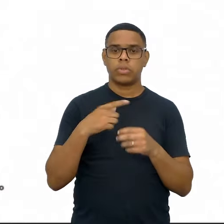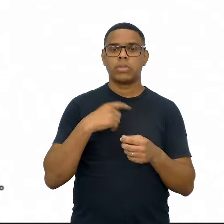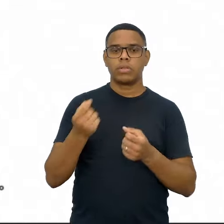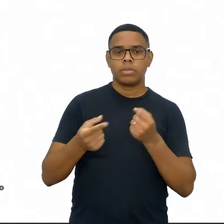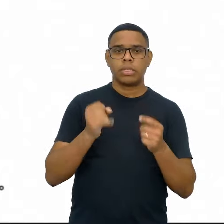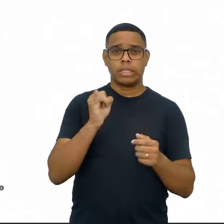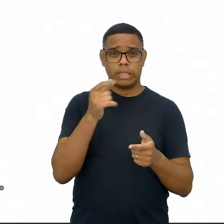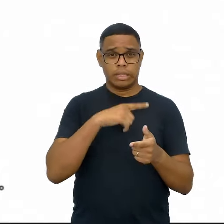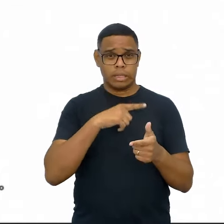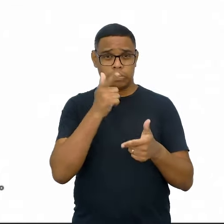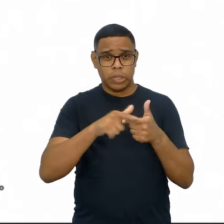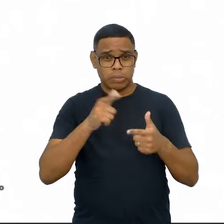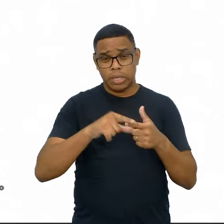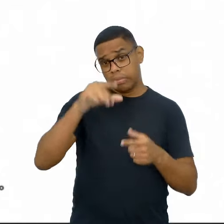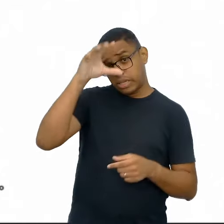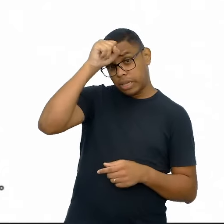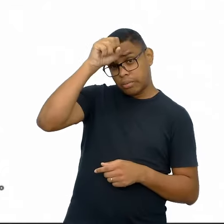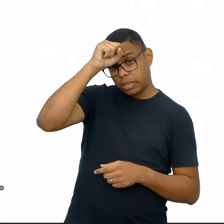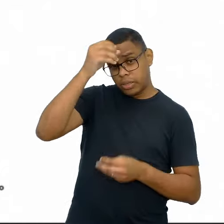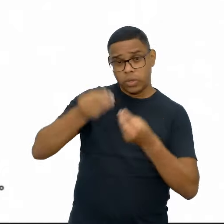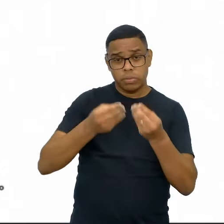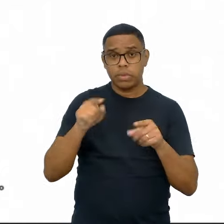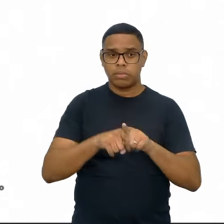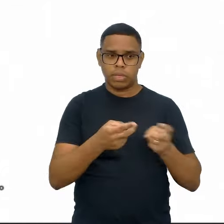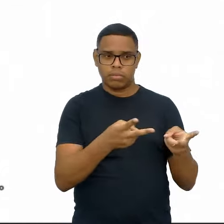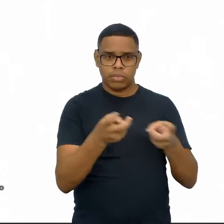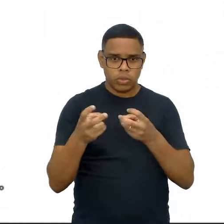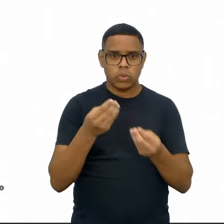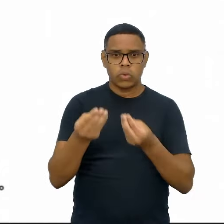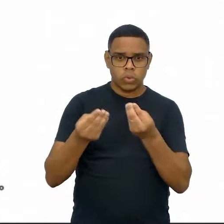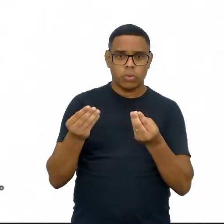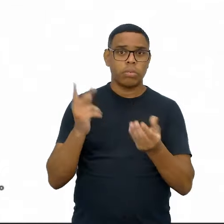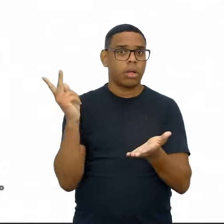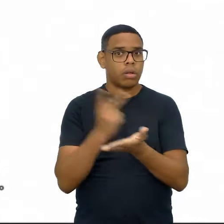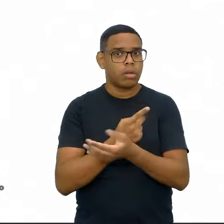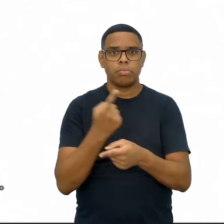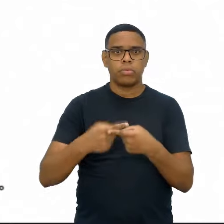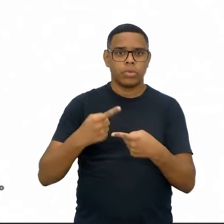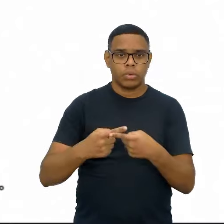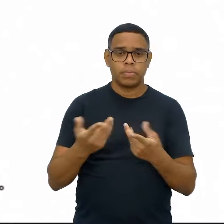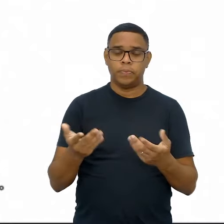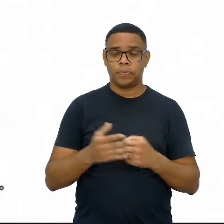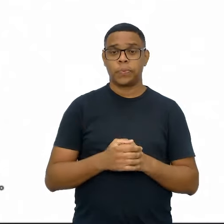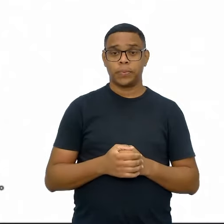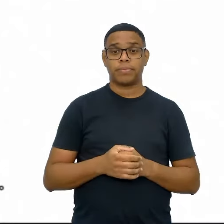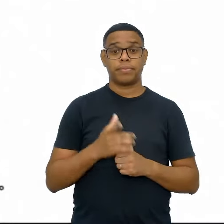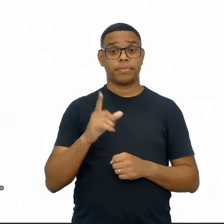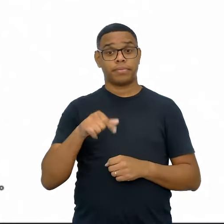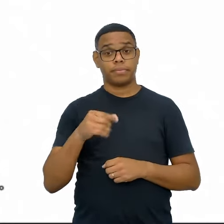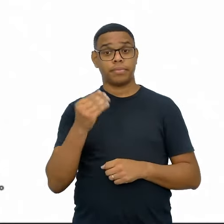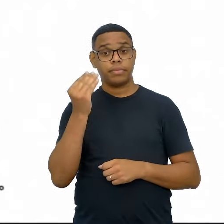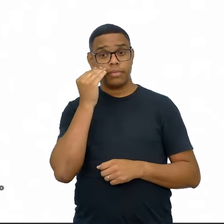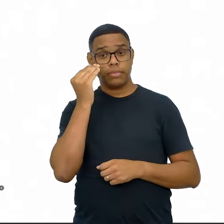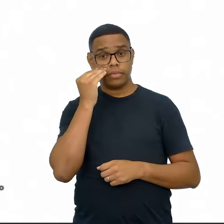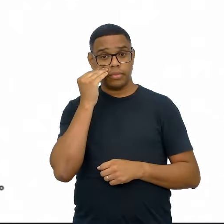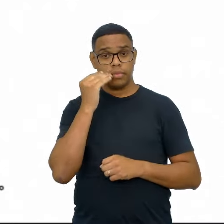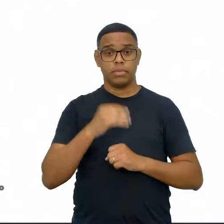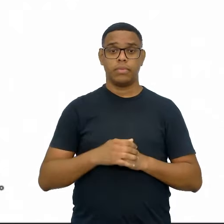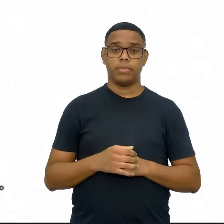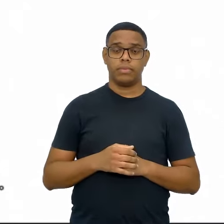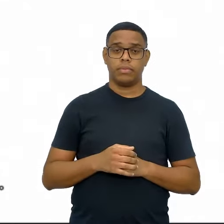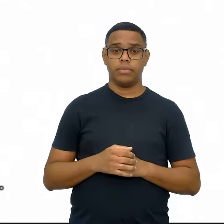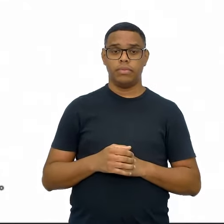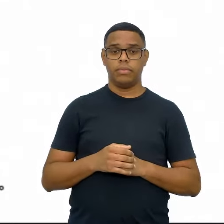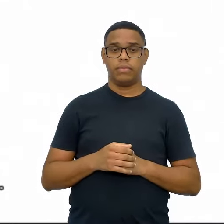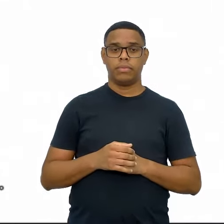eventuais problemas de aprendizagem, identificar suas possíveis causas, né? Numa tentativa de